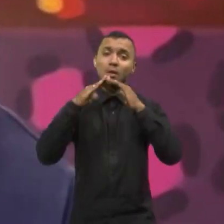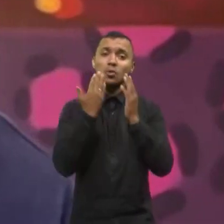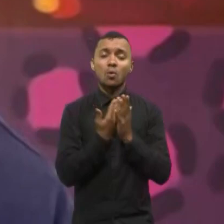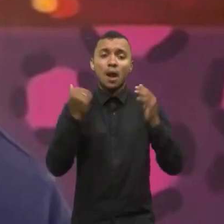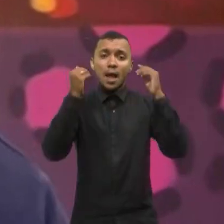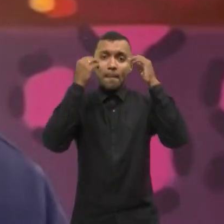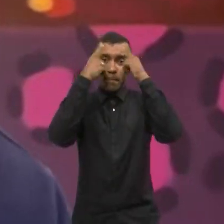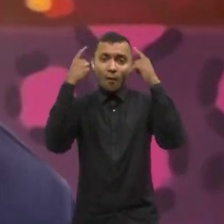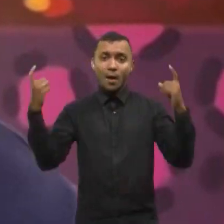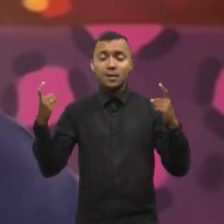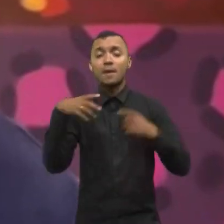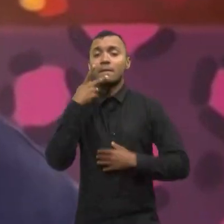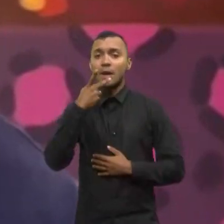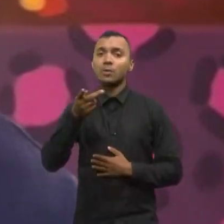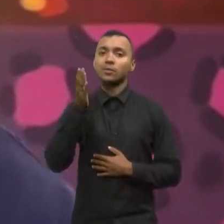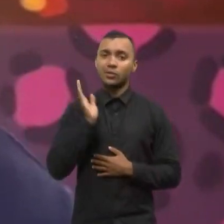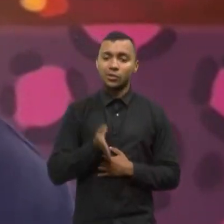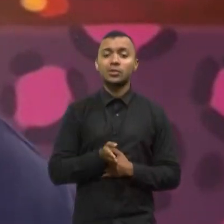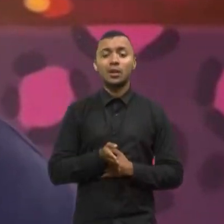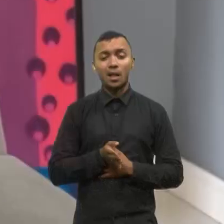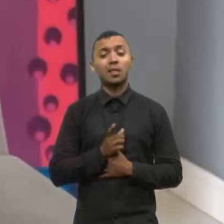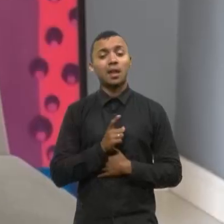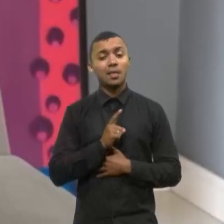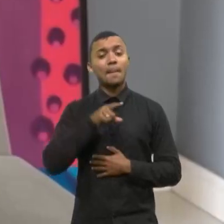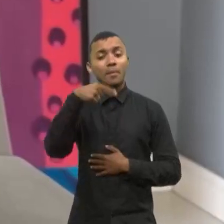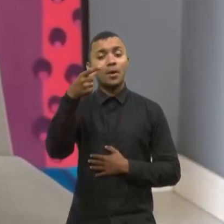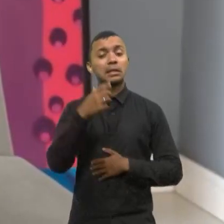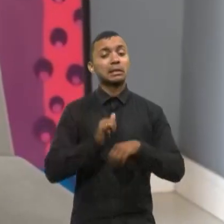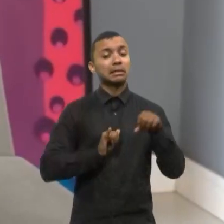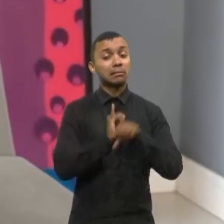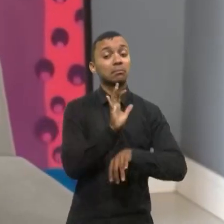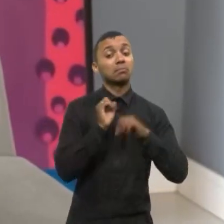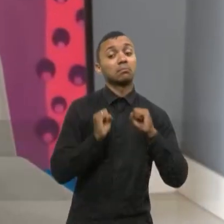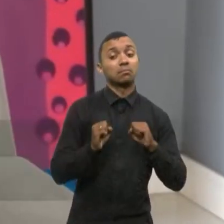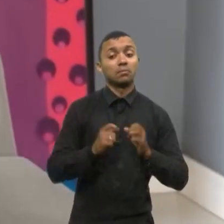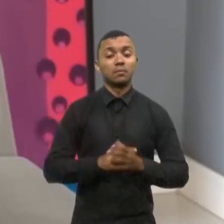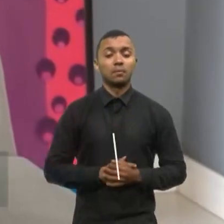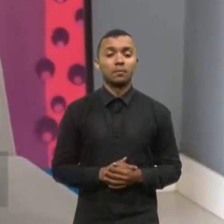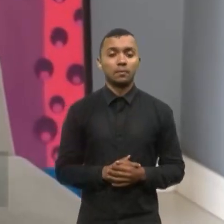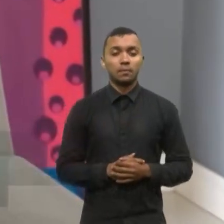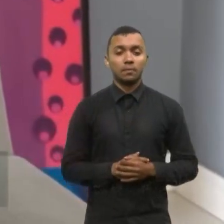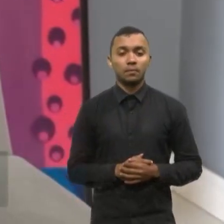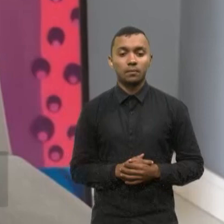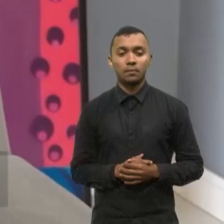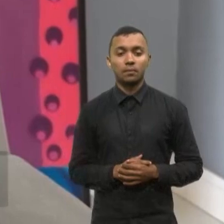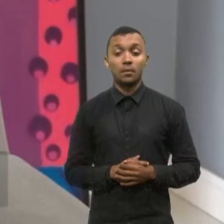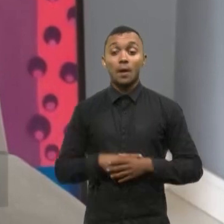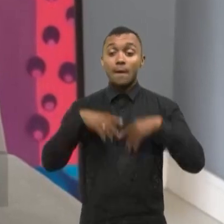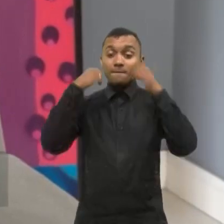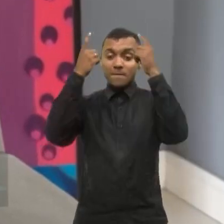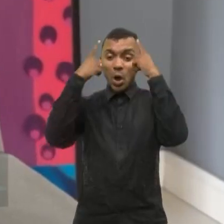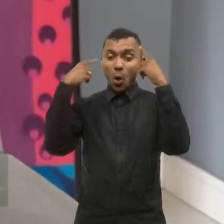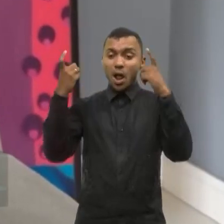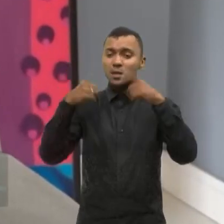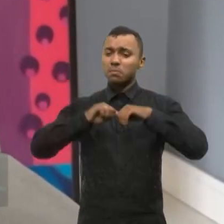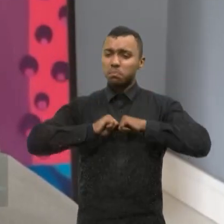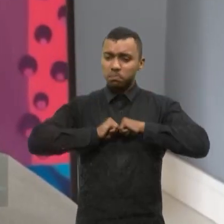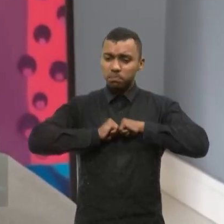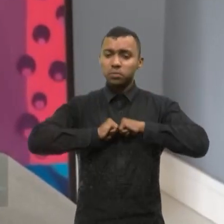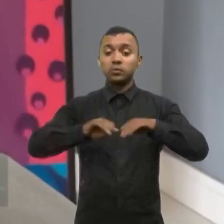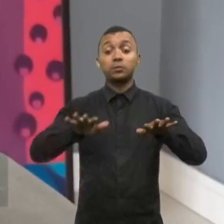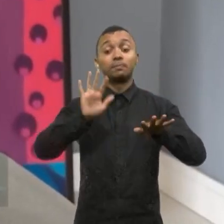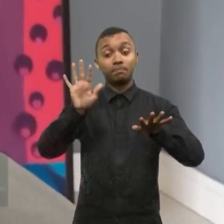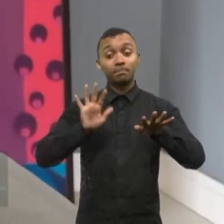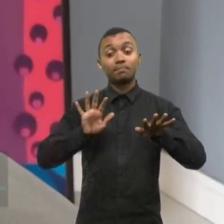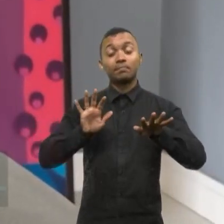e afirma que há um efeito cascata. Claro que isso é resultado dessa violência mais geral que nós temos na